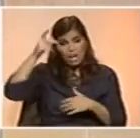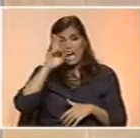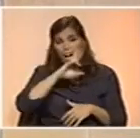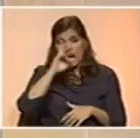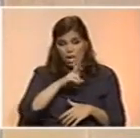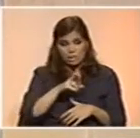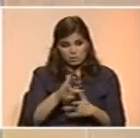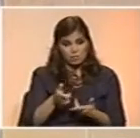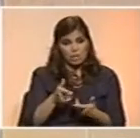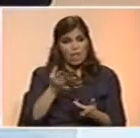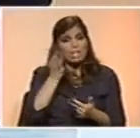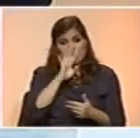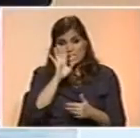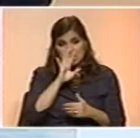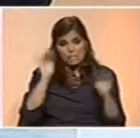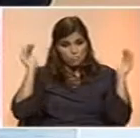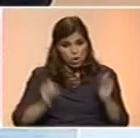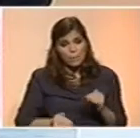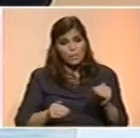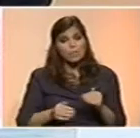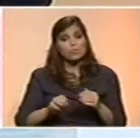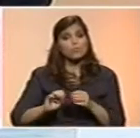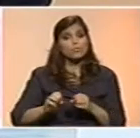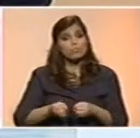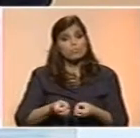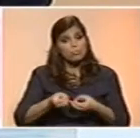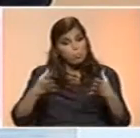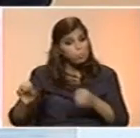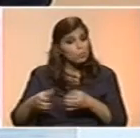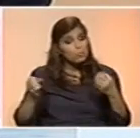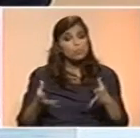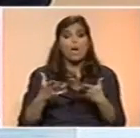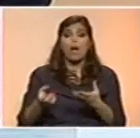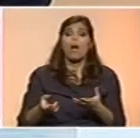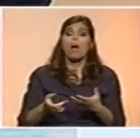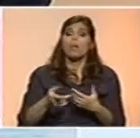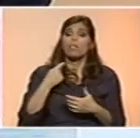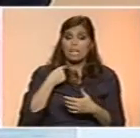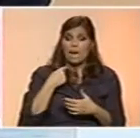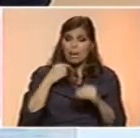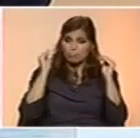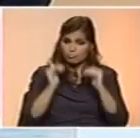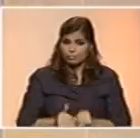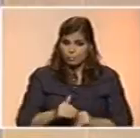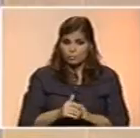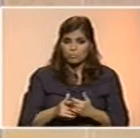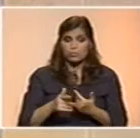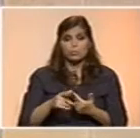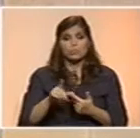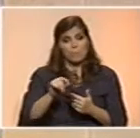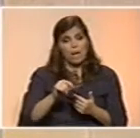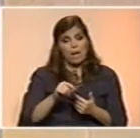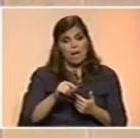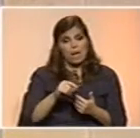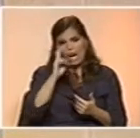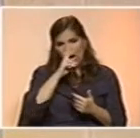se reduzirmos a produção de carne, reduzimos, por via da redução do consumo, reduzimos talvez para um décimo também as parte emissões. Dessas emissões,